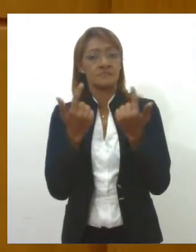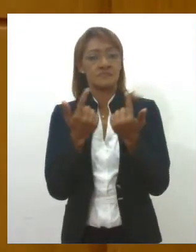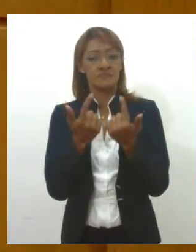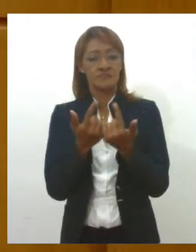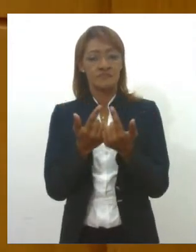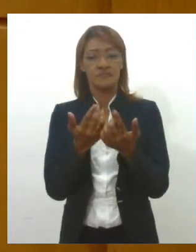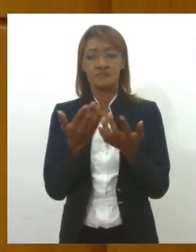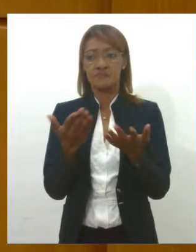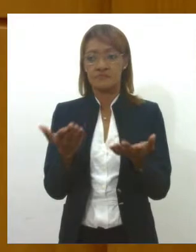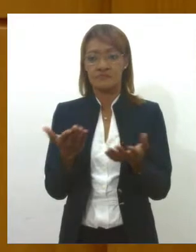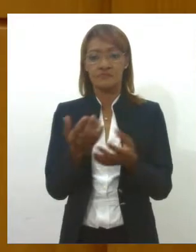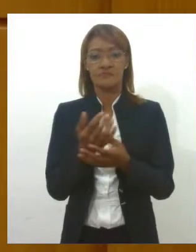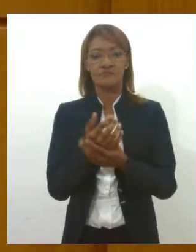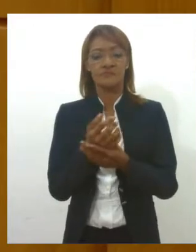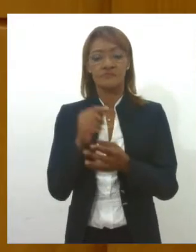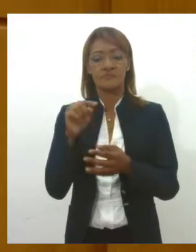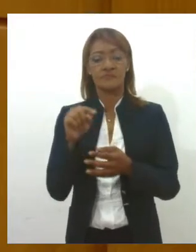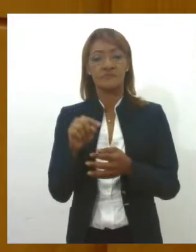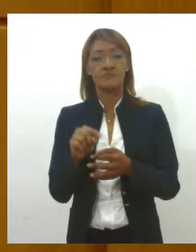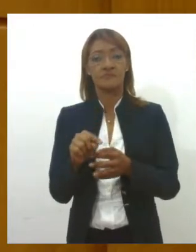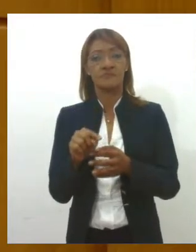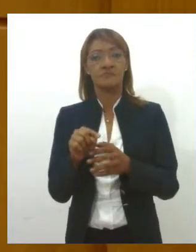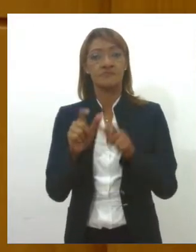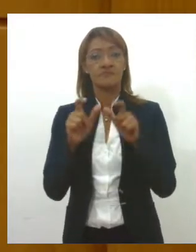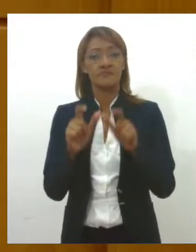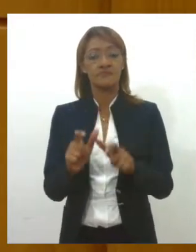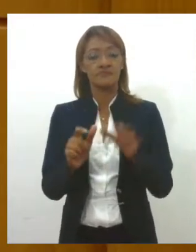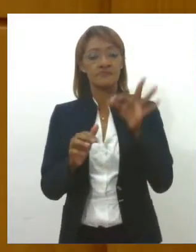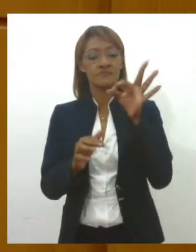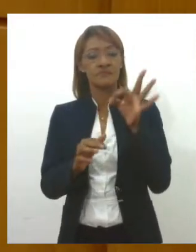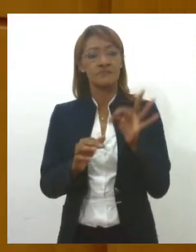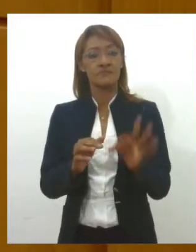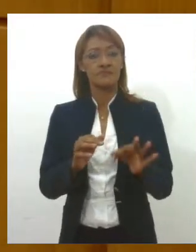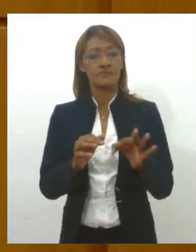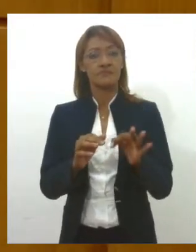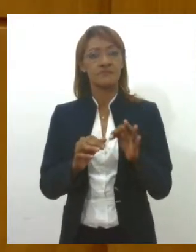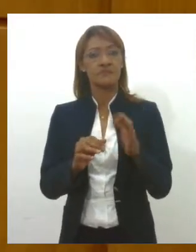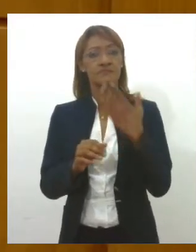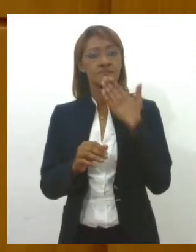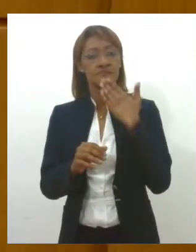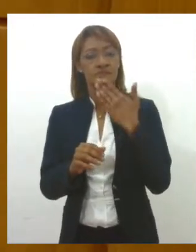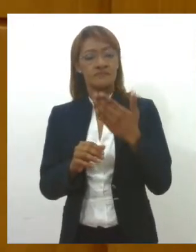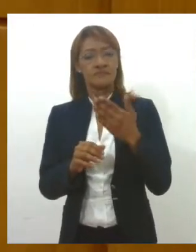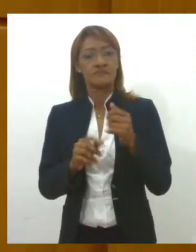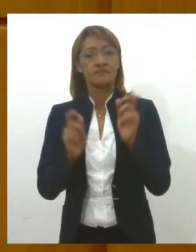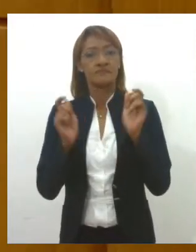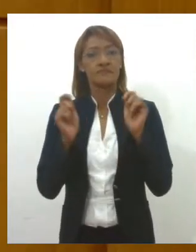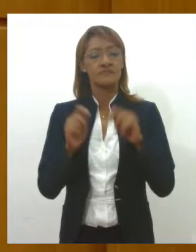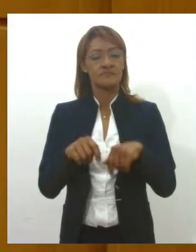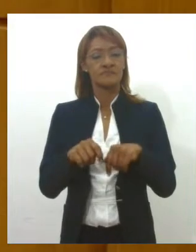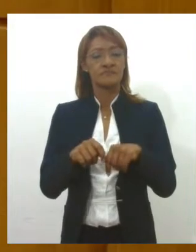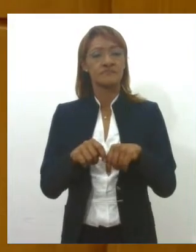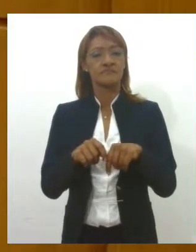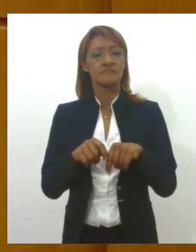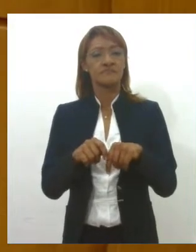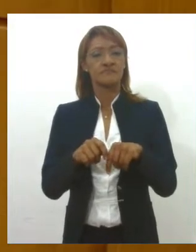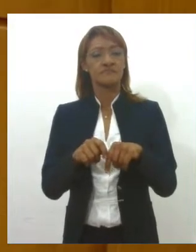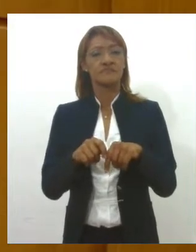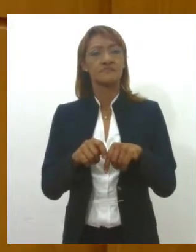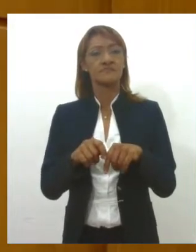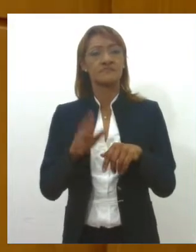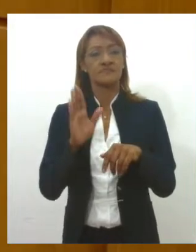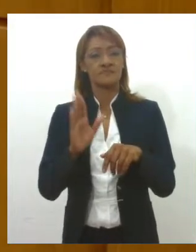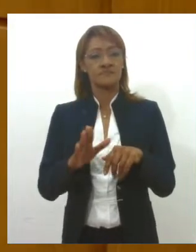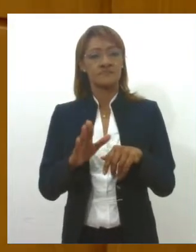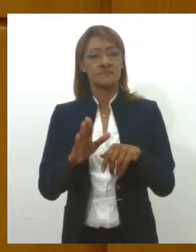aqui o a caixa de ressonância Como diz os deputados que possa chegar essa esse apelo